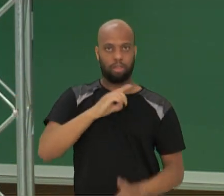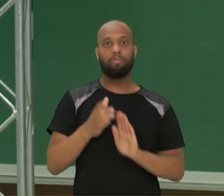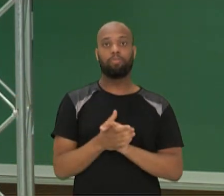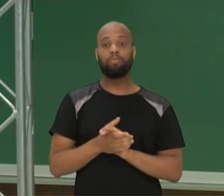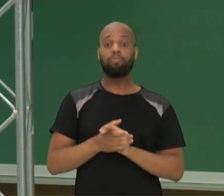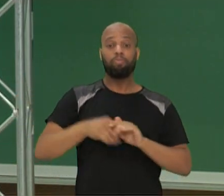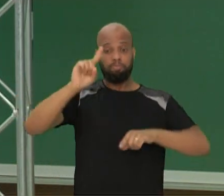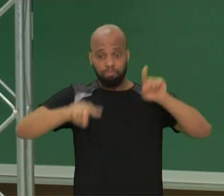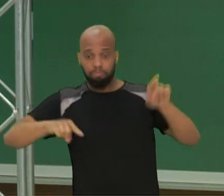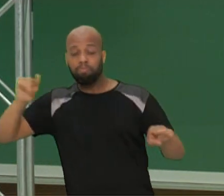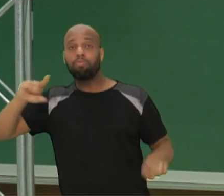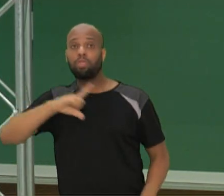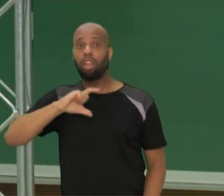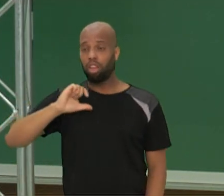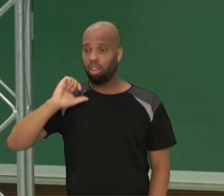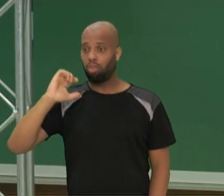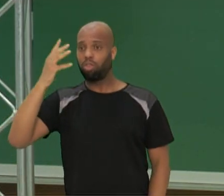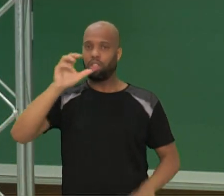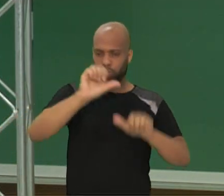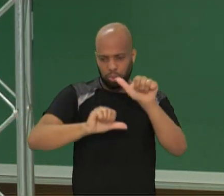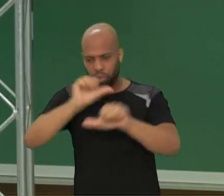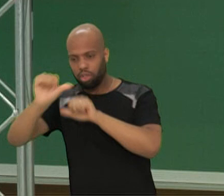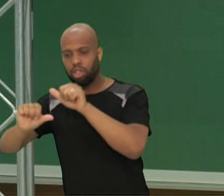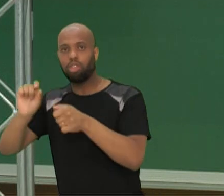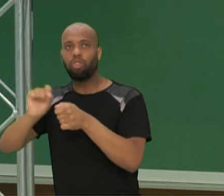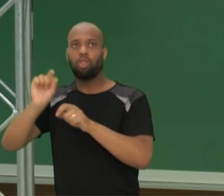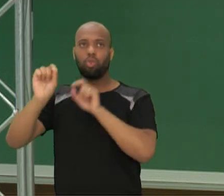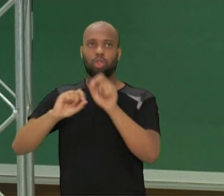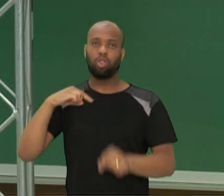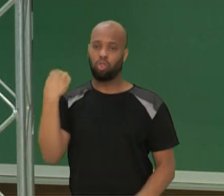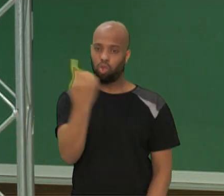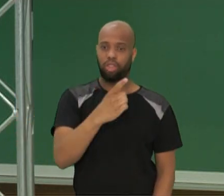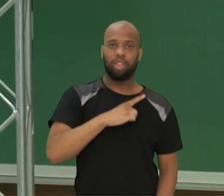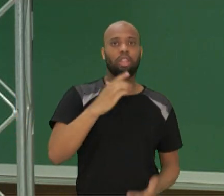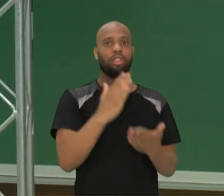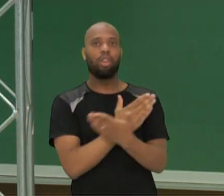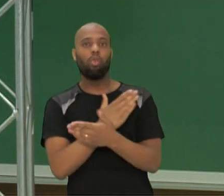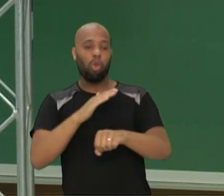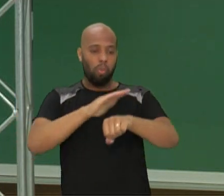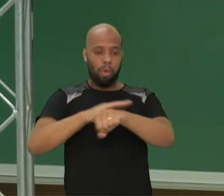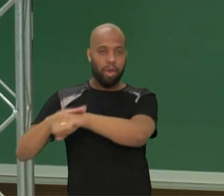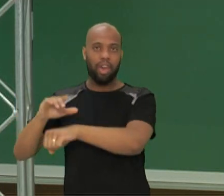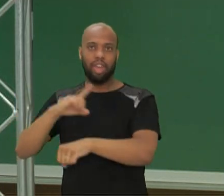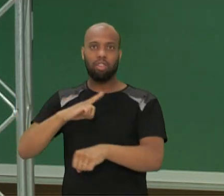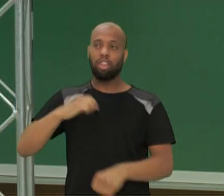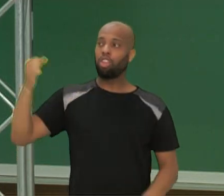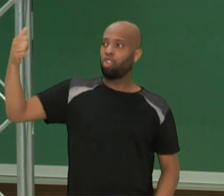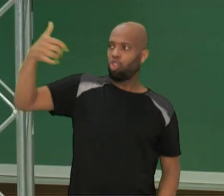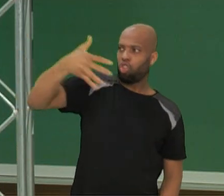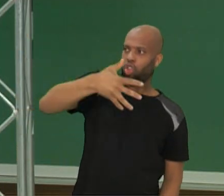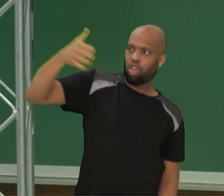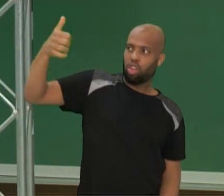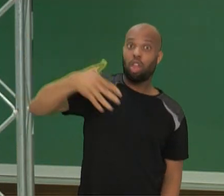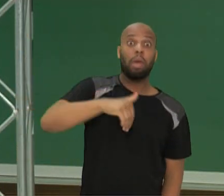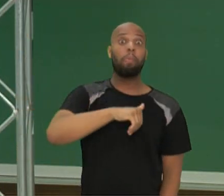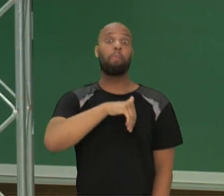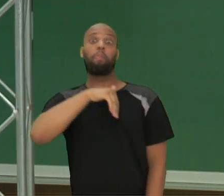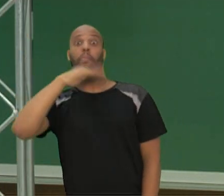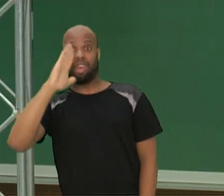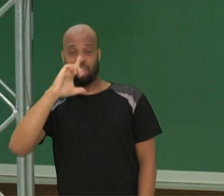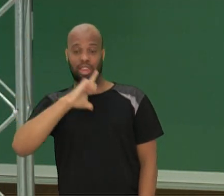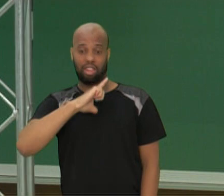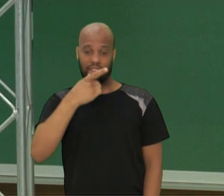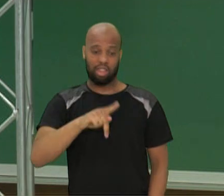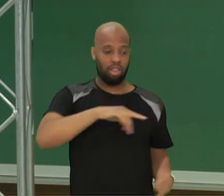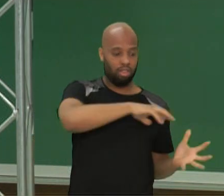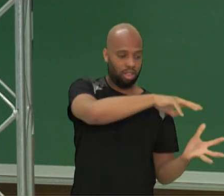essas alterações é que vão fazer com que nós tenhamos, em alguns momentos, uma quantidade maior de radiação solar atingindo o